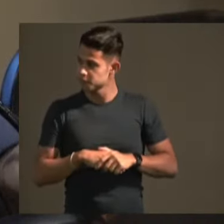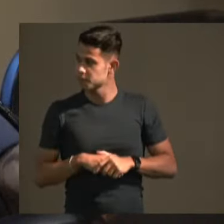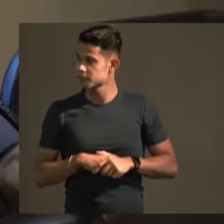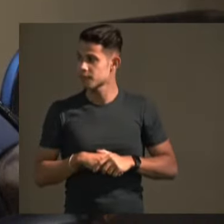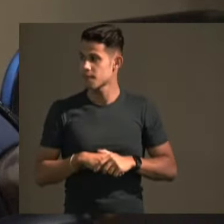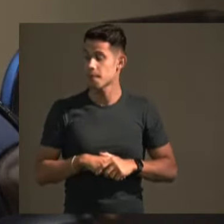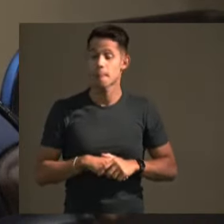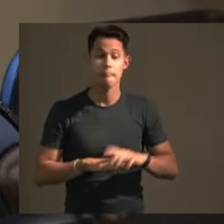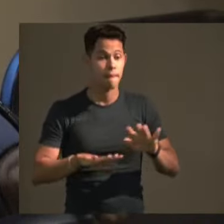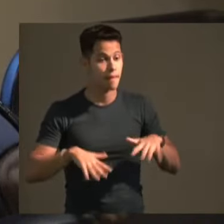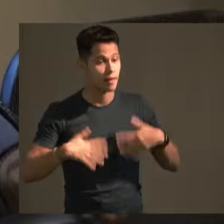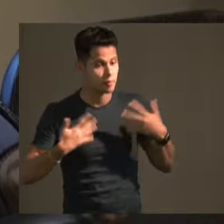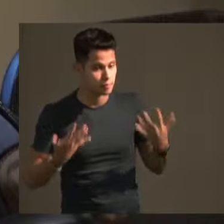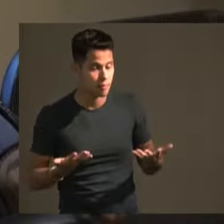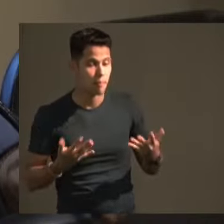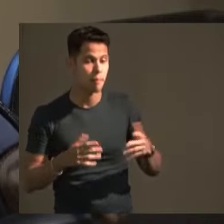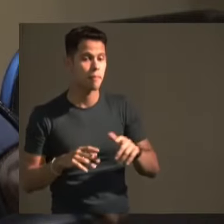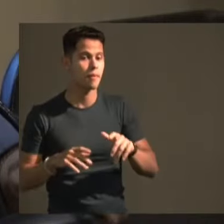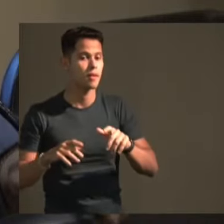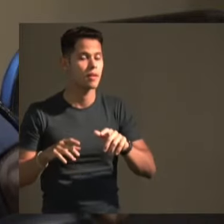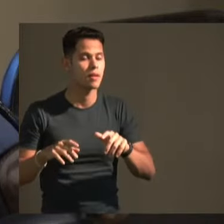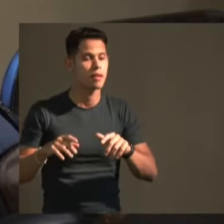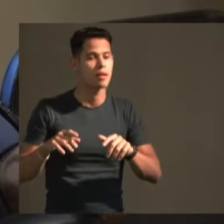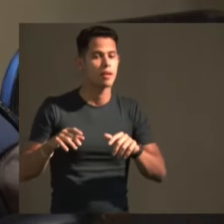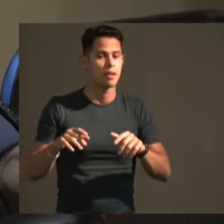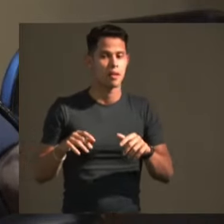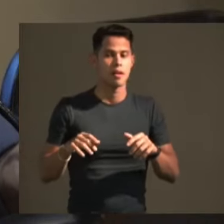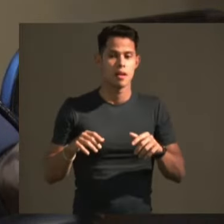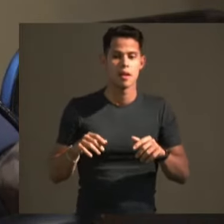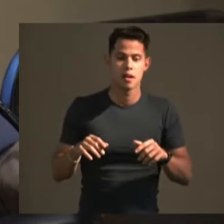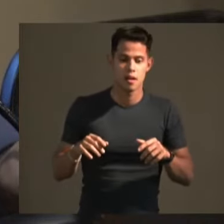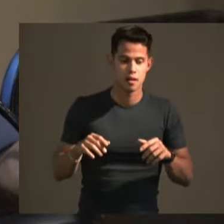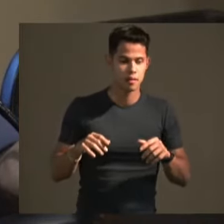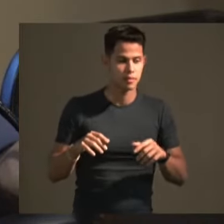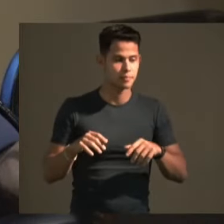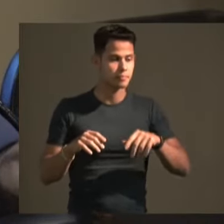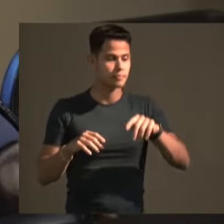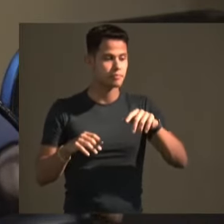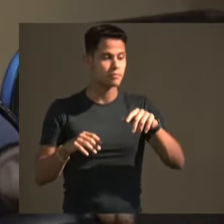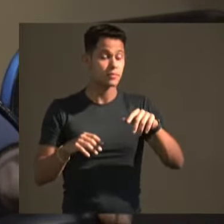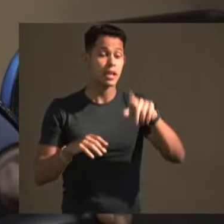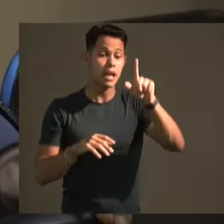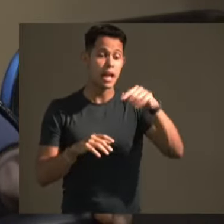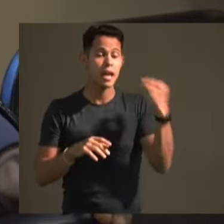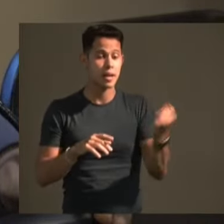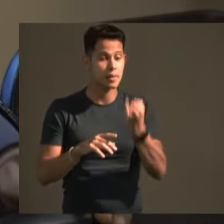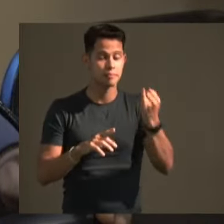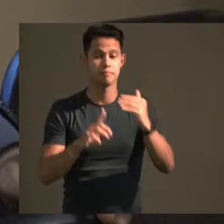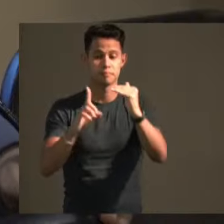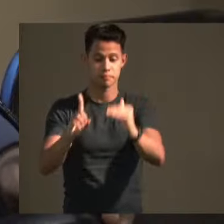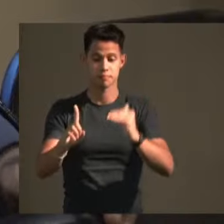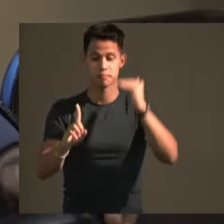O Movimento Nacional das Pessoas Ostomizadas, em um determinado momento, teve muito protagonismo.